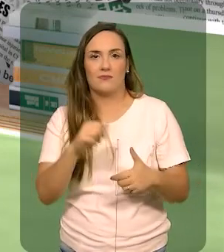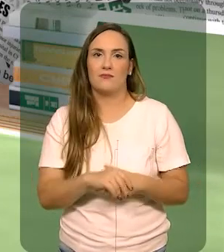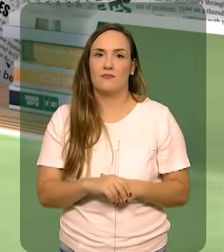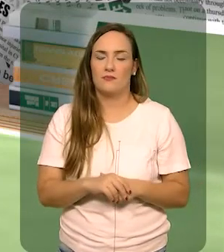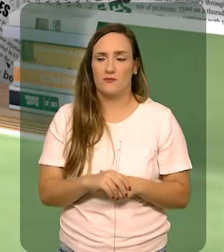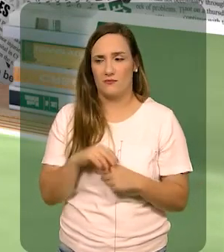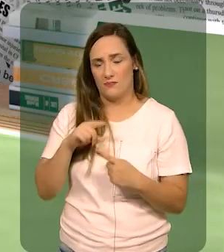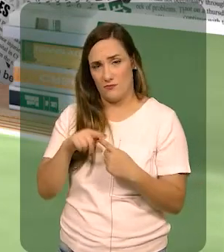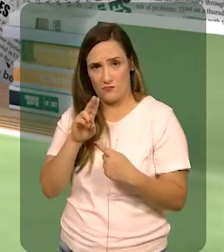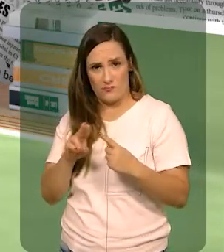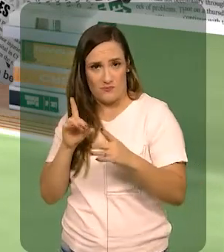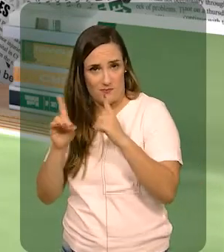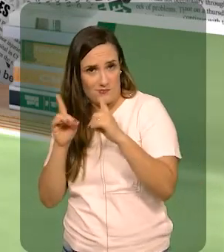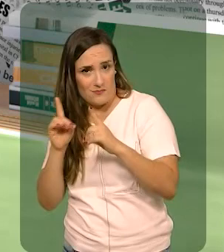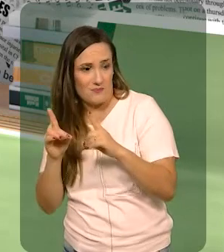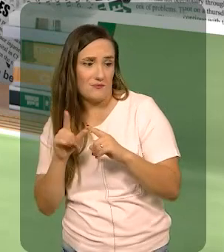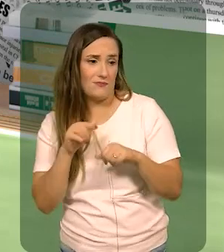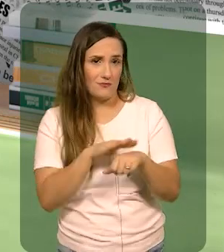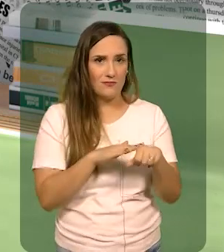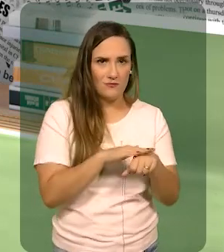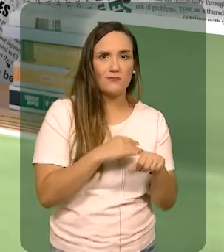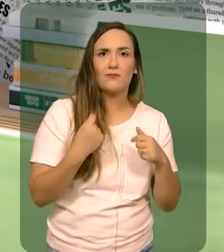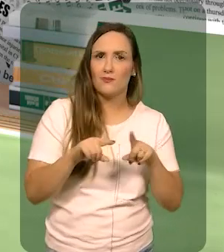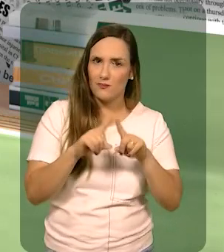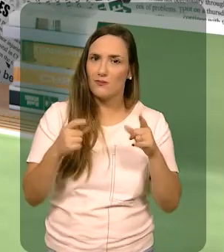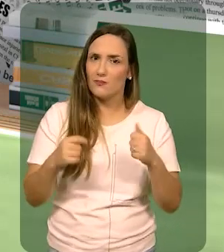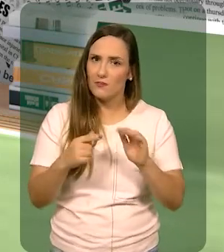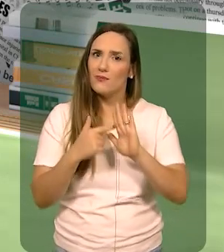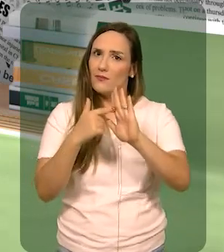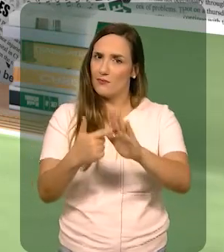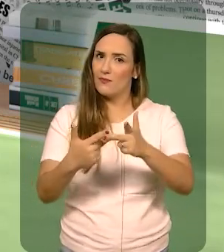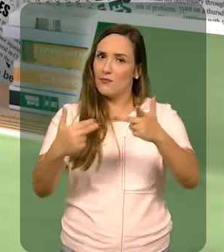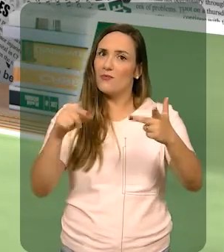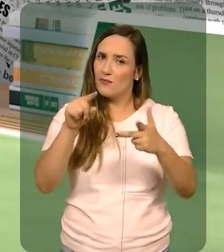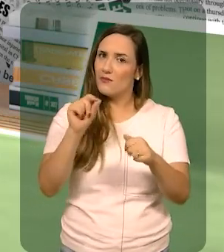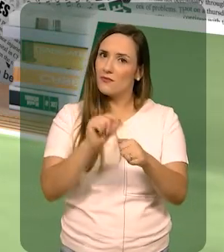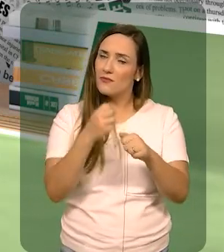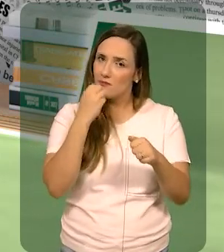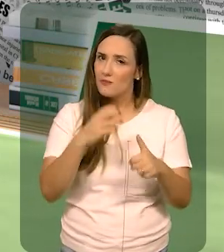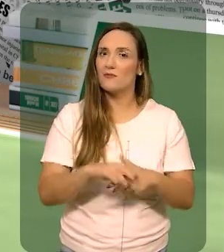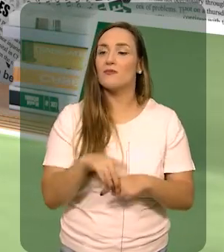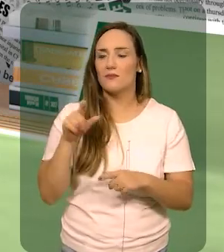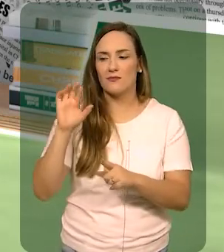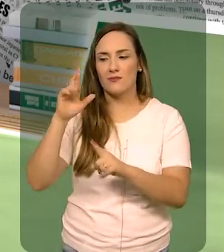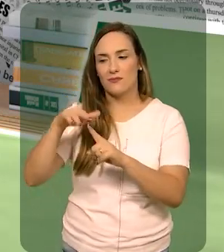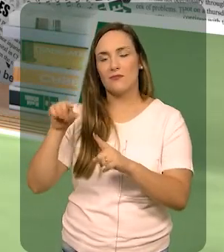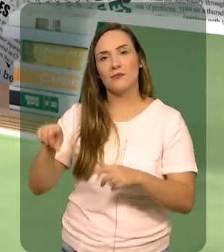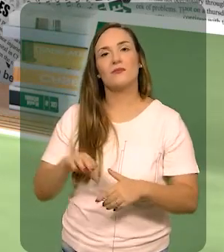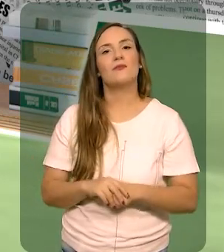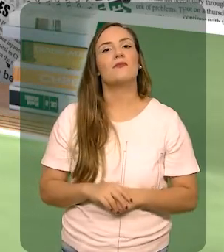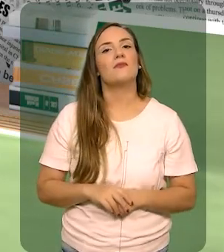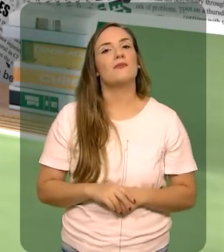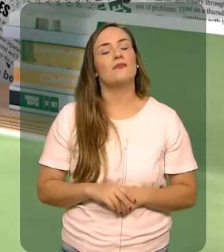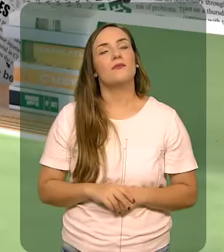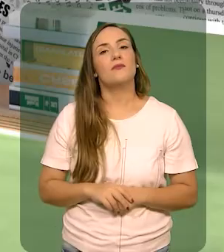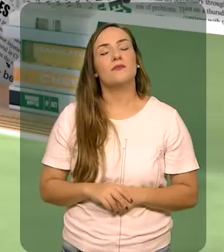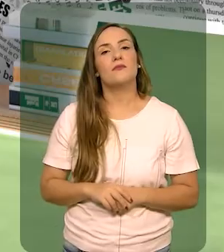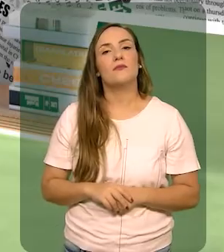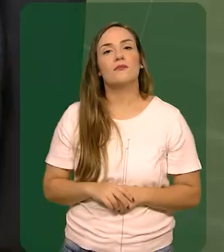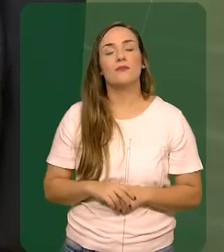tem de melhor, né? É o diálogo, não sei, é a conversa, não sei, mas faça o que você faz de melhor. E hoje ele é um símbolo